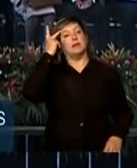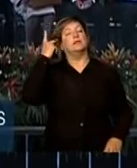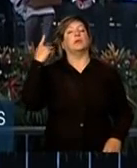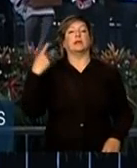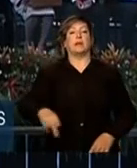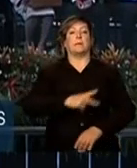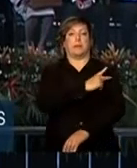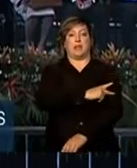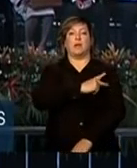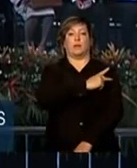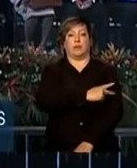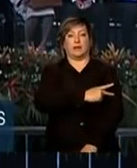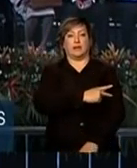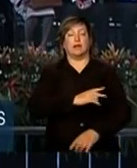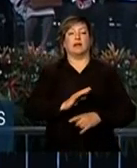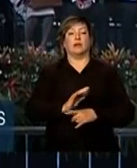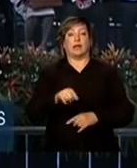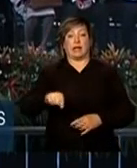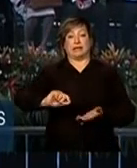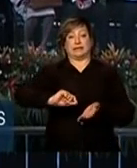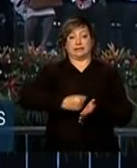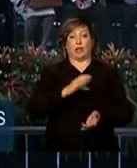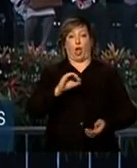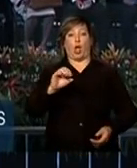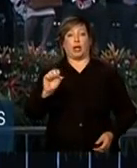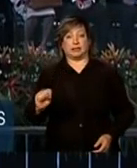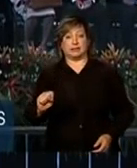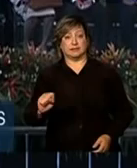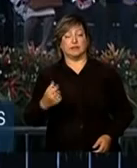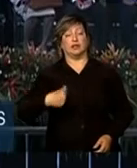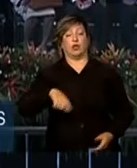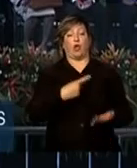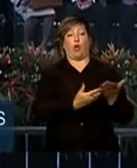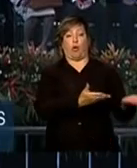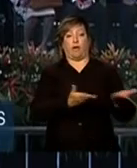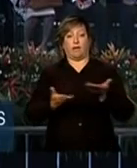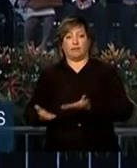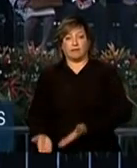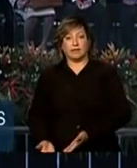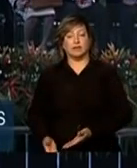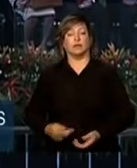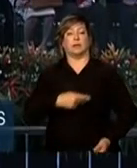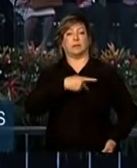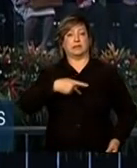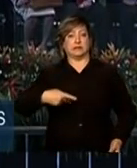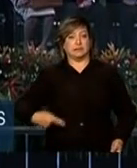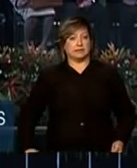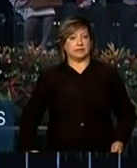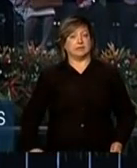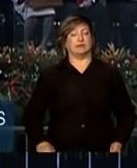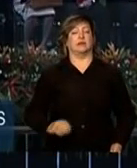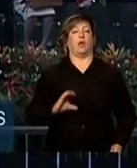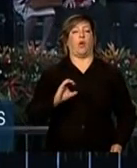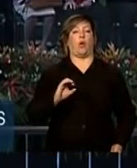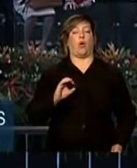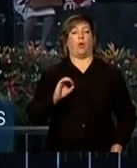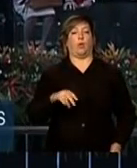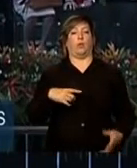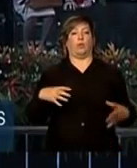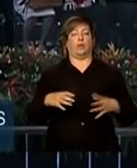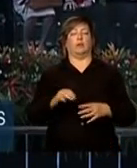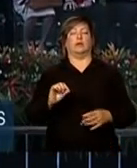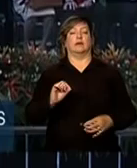do Piauí. Para a assinatura da ordem de serviço, convidamos o presidente da Companhia de Desenvolvimento dos Vales do São